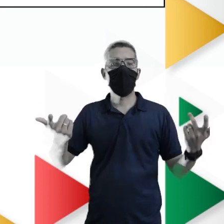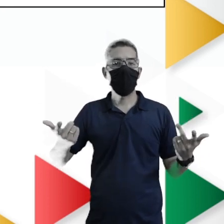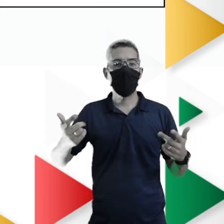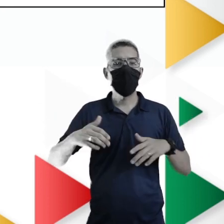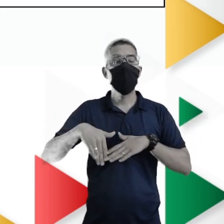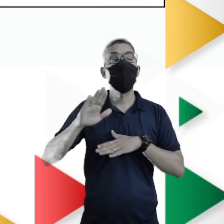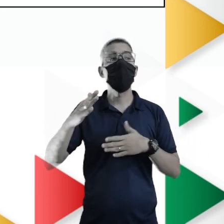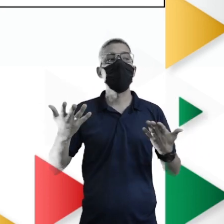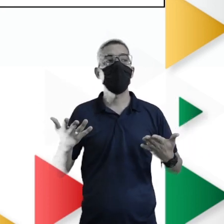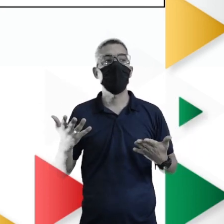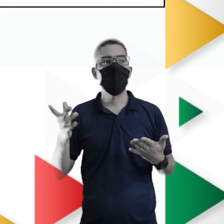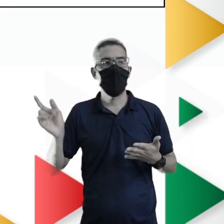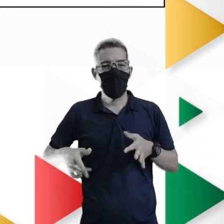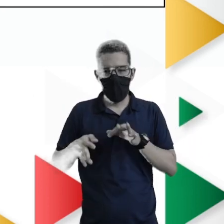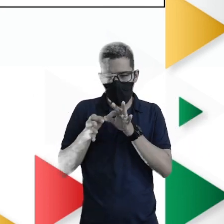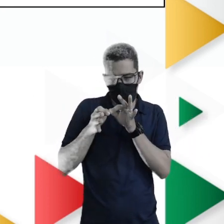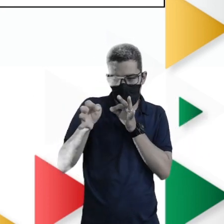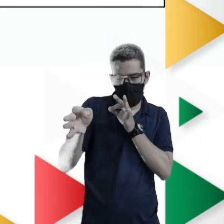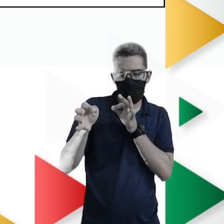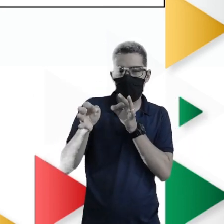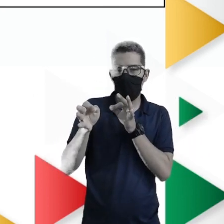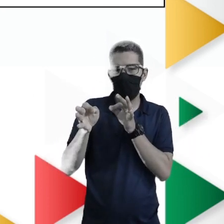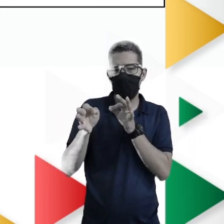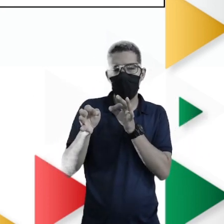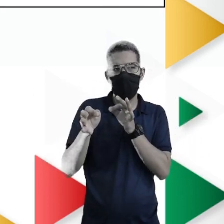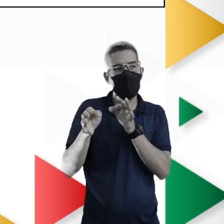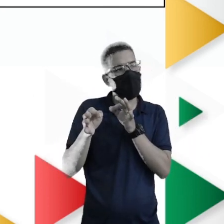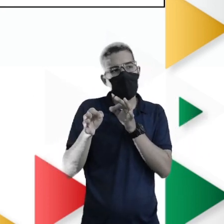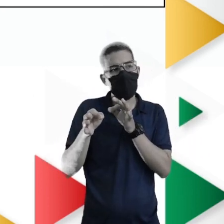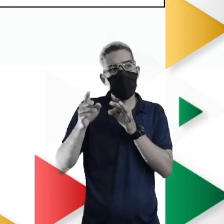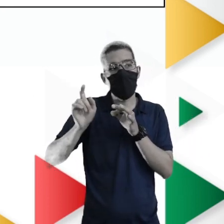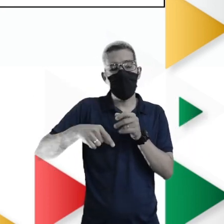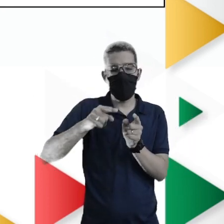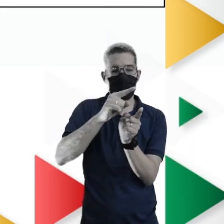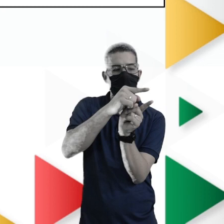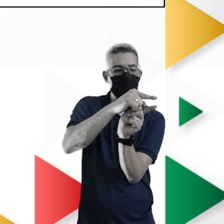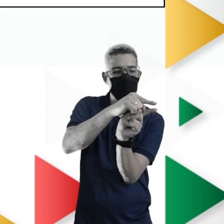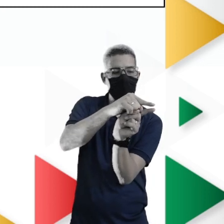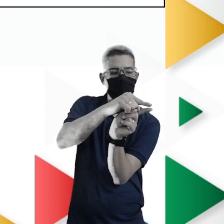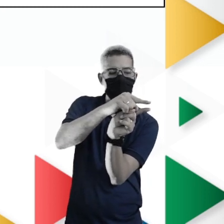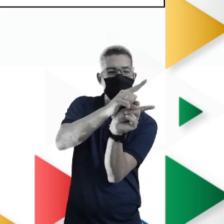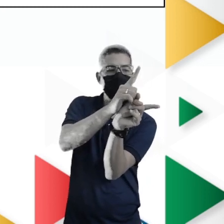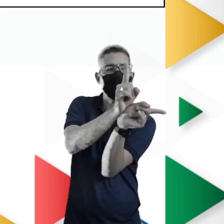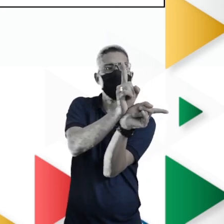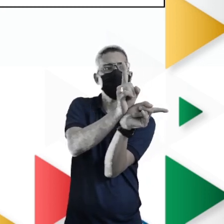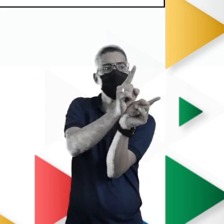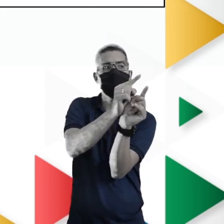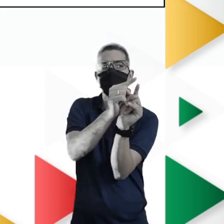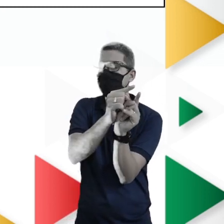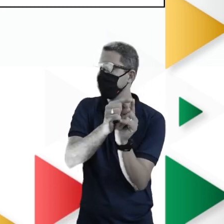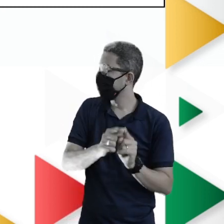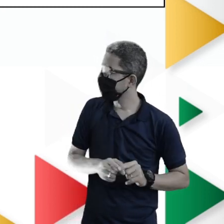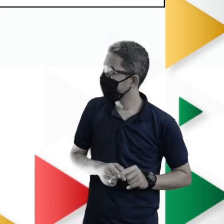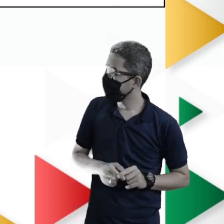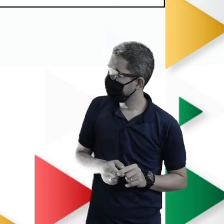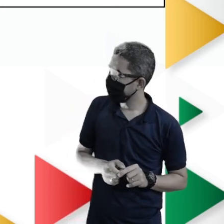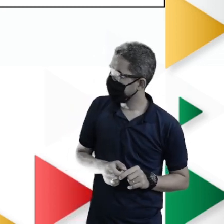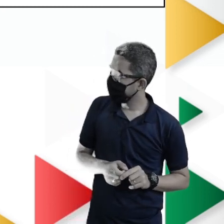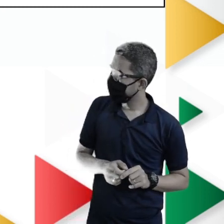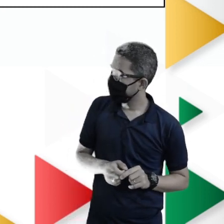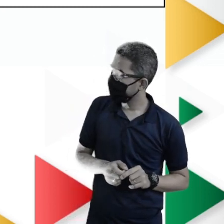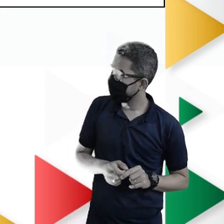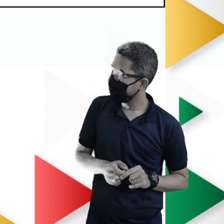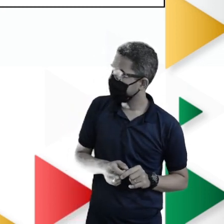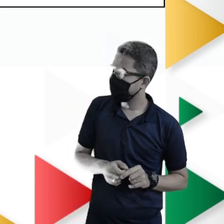o comprimento de seus lados. Não, eu vou olhar a abertura. Presta atenção. Olha a animação. Gostou? Tá legal, né? Gostou